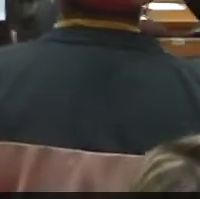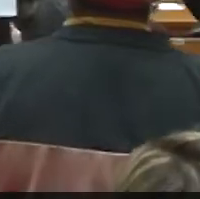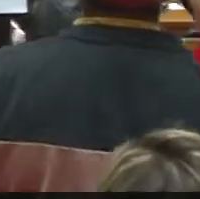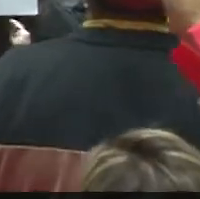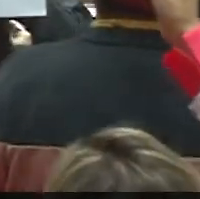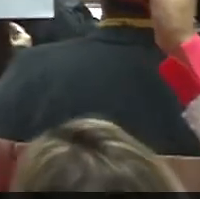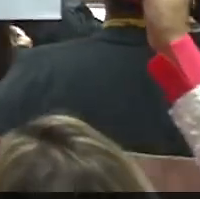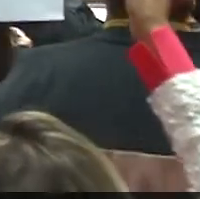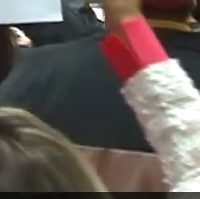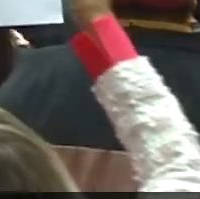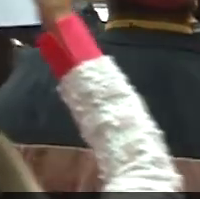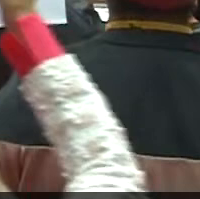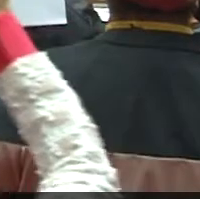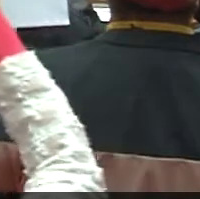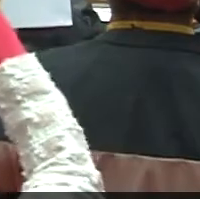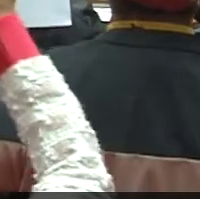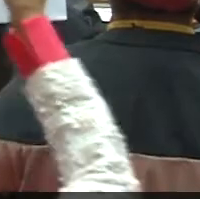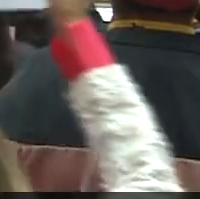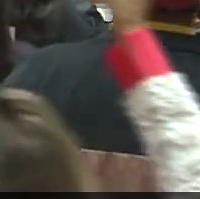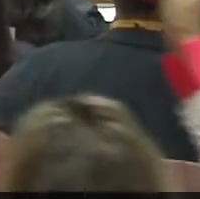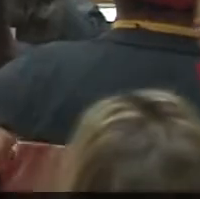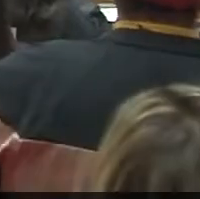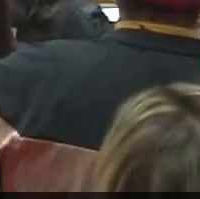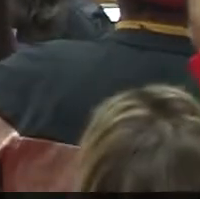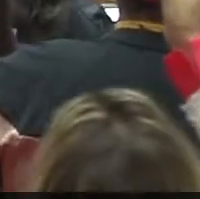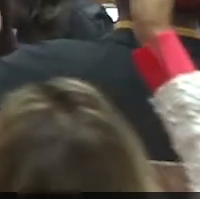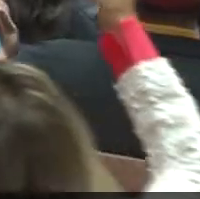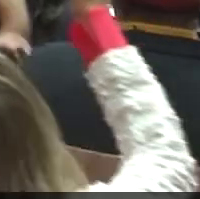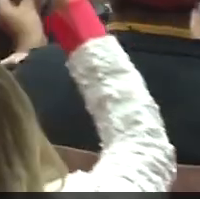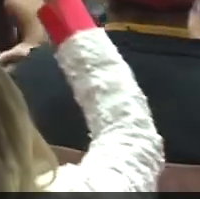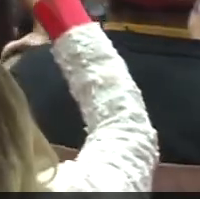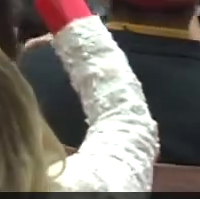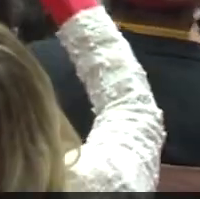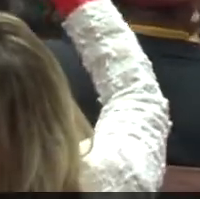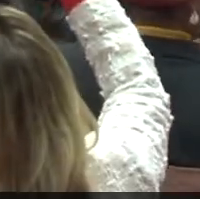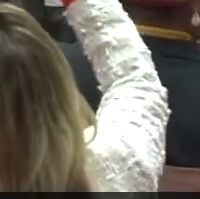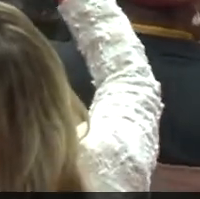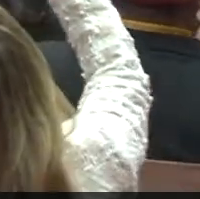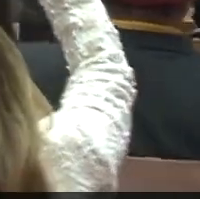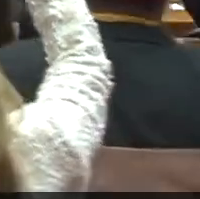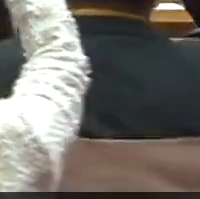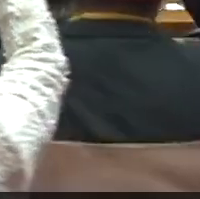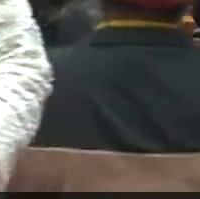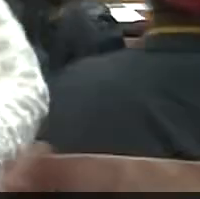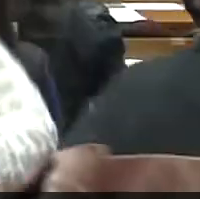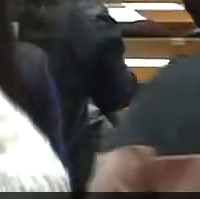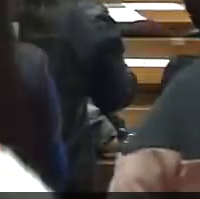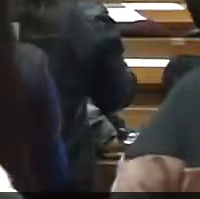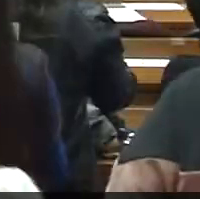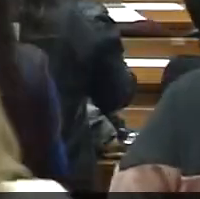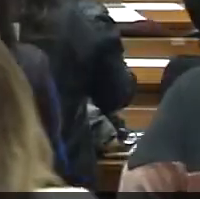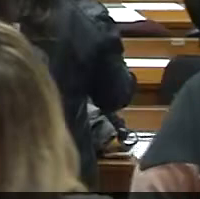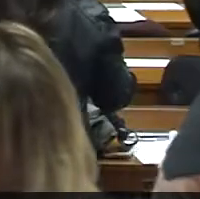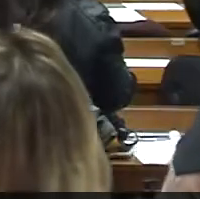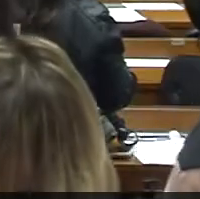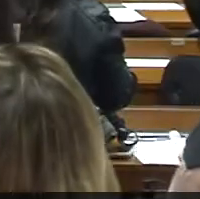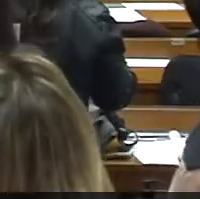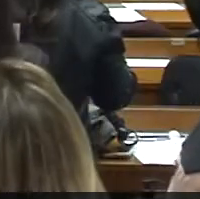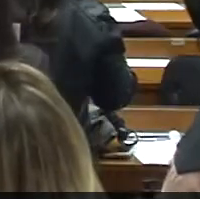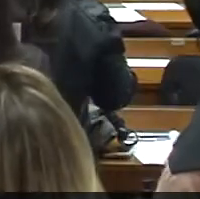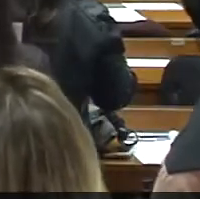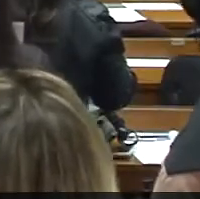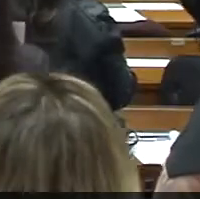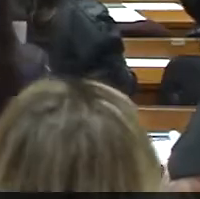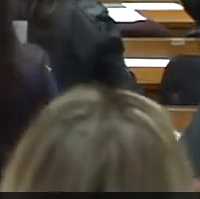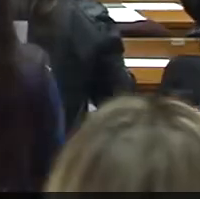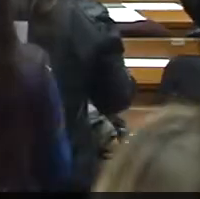marcar o dia internacional da mulher a plenária final ela deveria ter sido realizada no dia onze